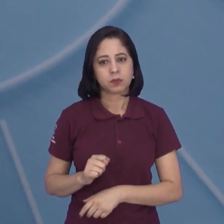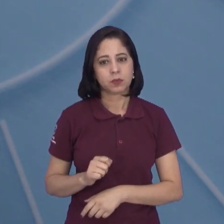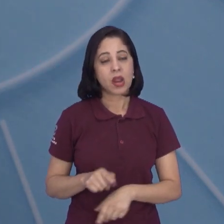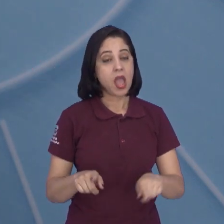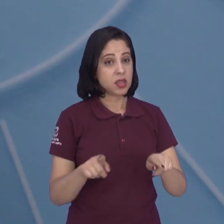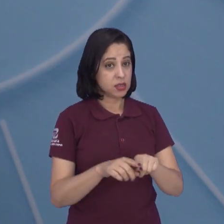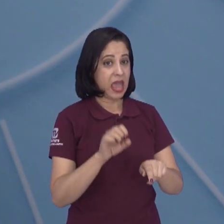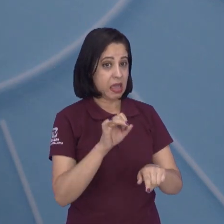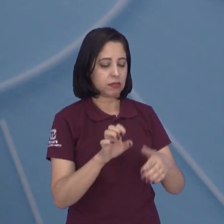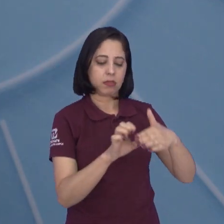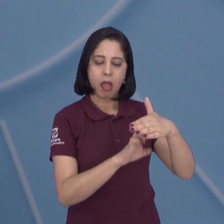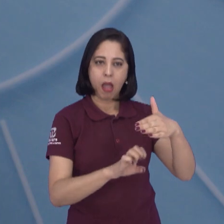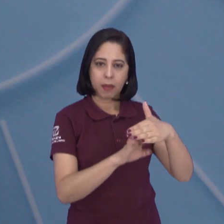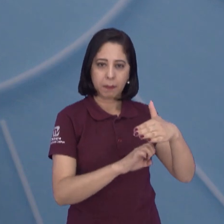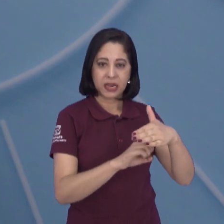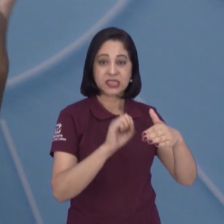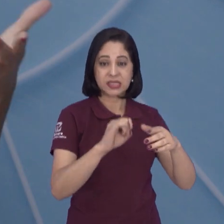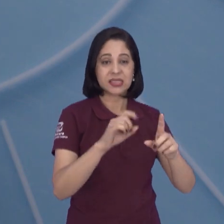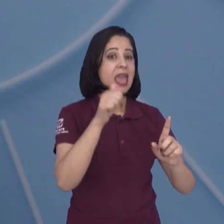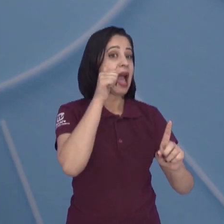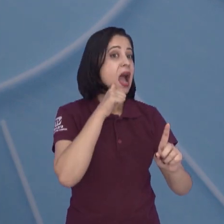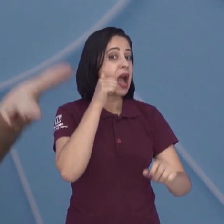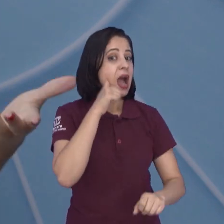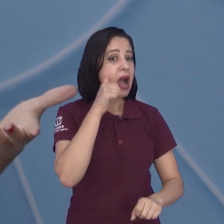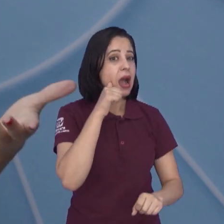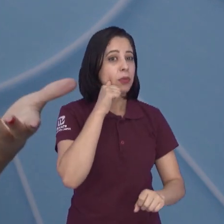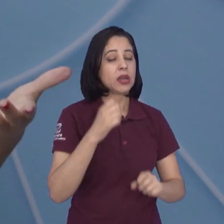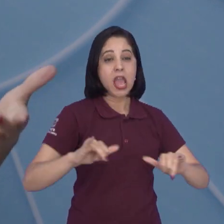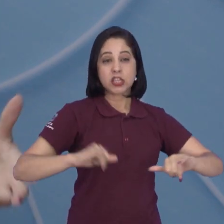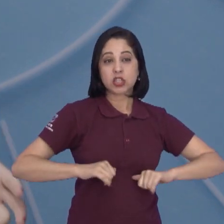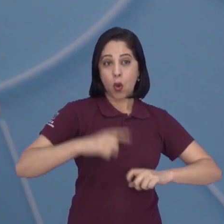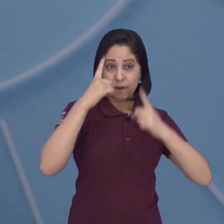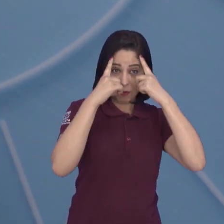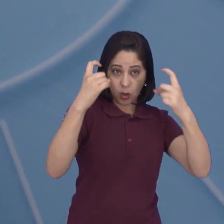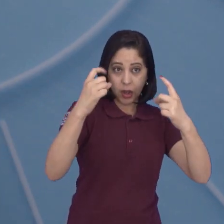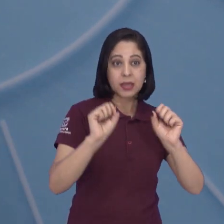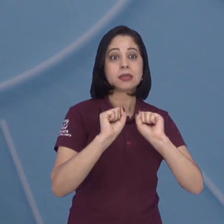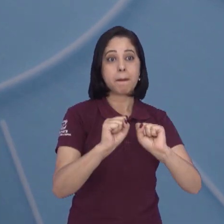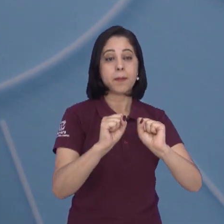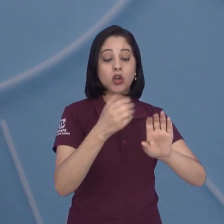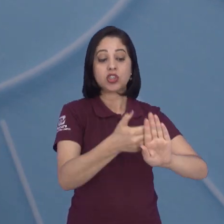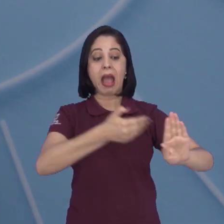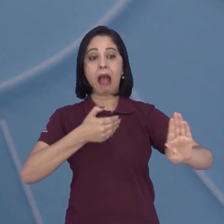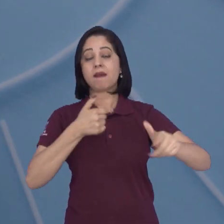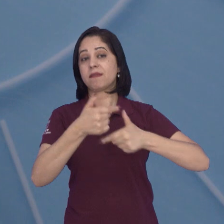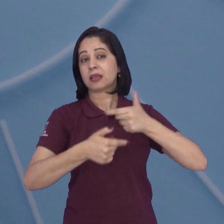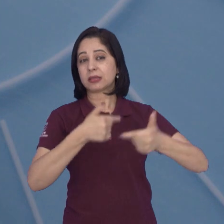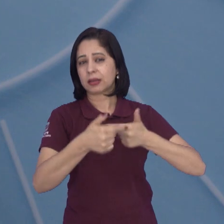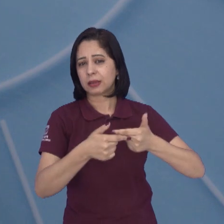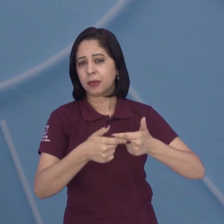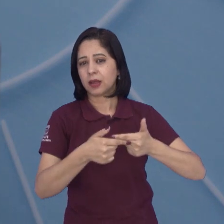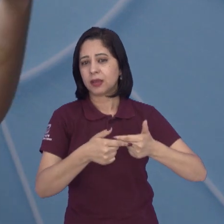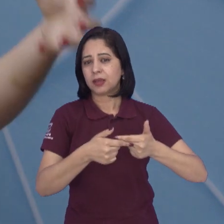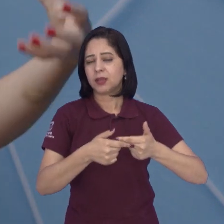afastamento das empresas numa mulher que ela está sob condição de violência, é isso mesmo? Explica pra gente como que ela é feita, se é